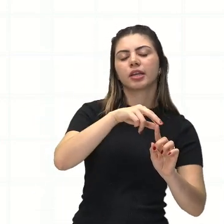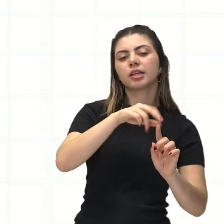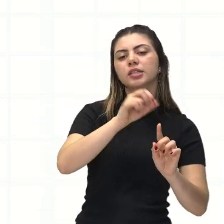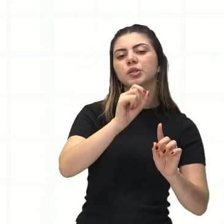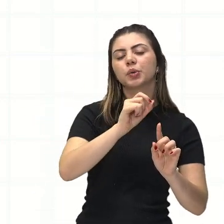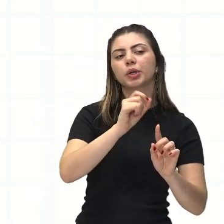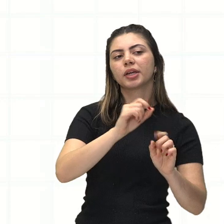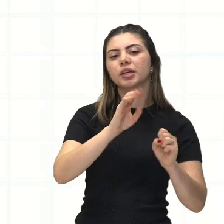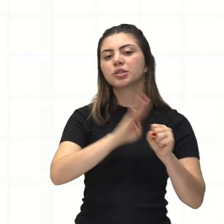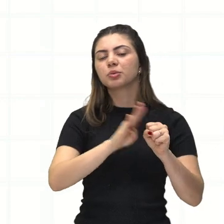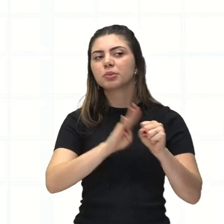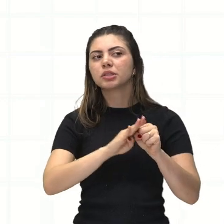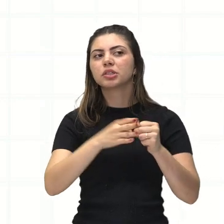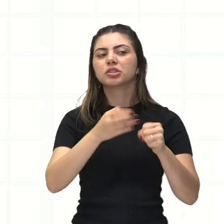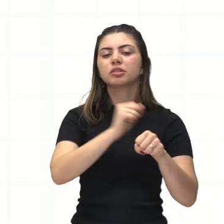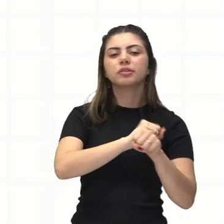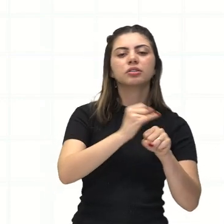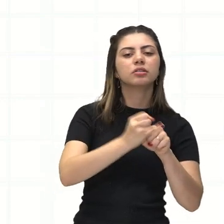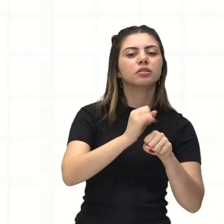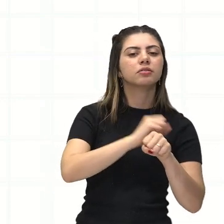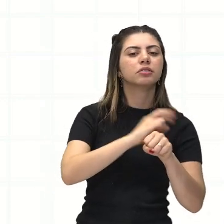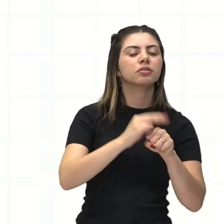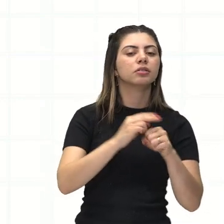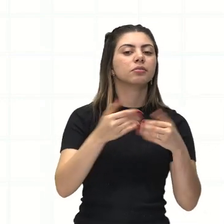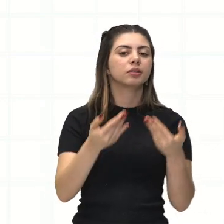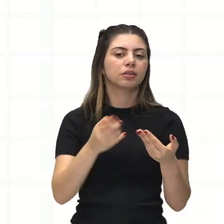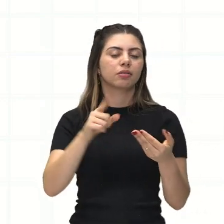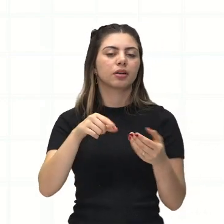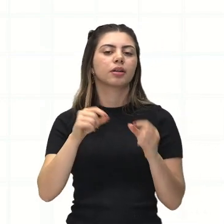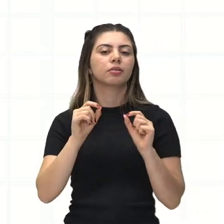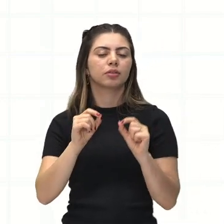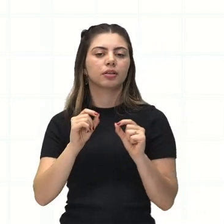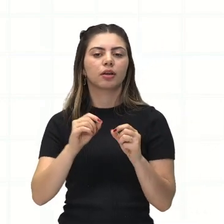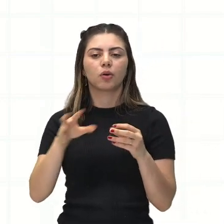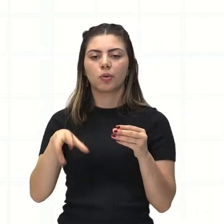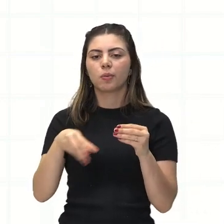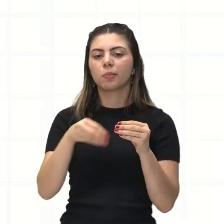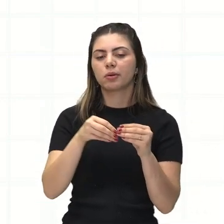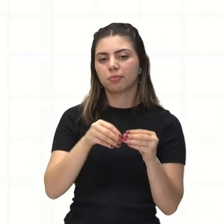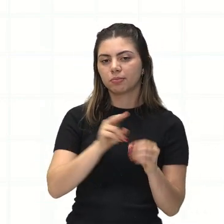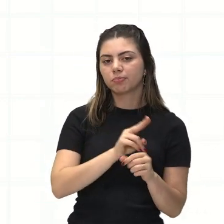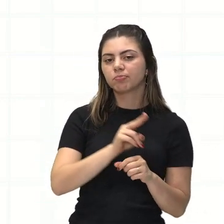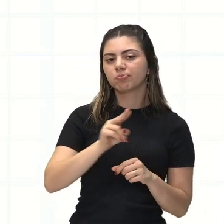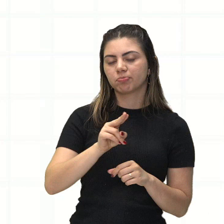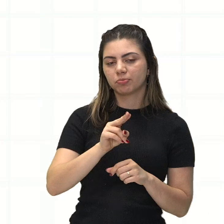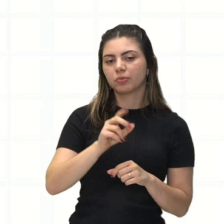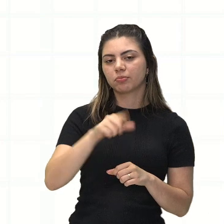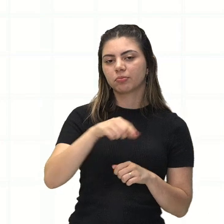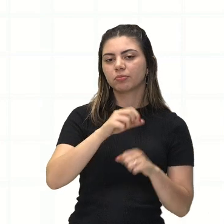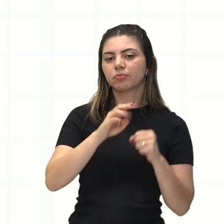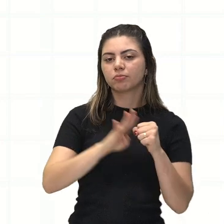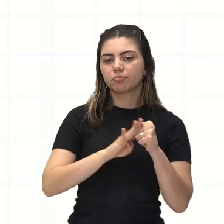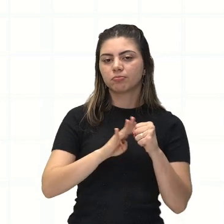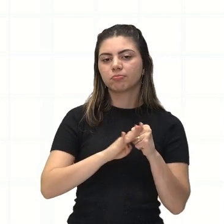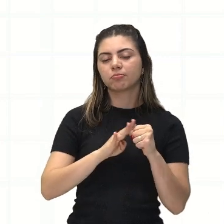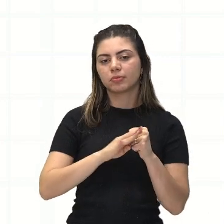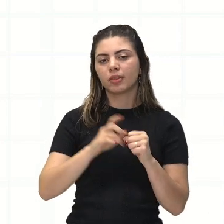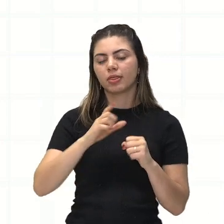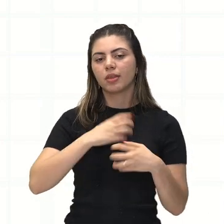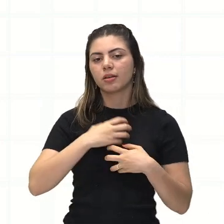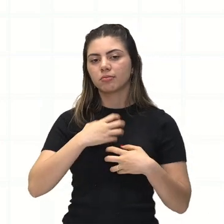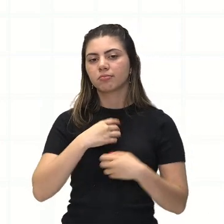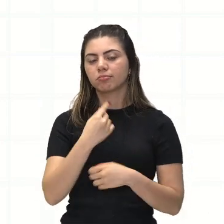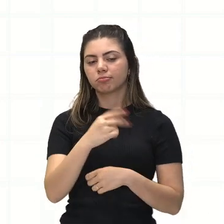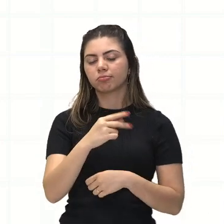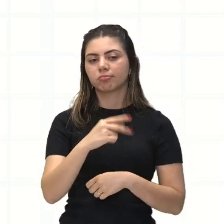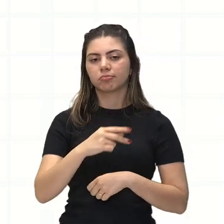complementando o sentido de um substantivo, eu tenho um complemento nominal. Ele completa o sentido do substantivo, indicando a qualidade pela qual a